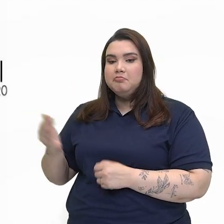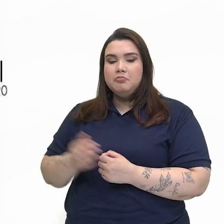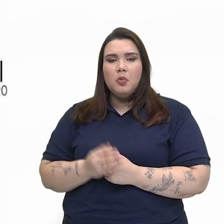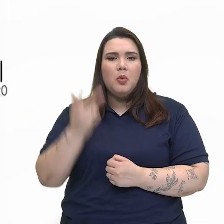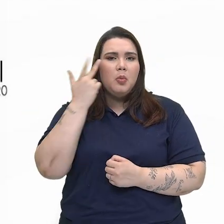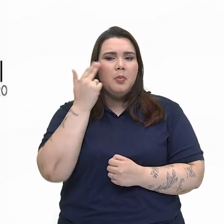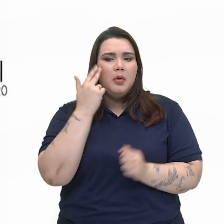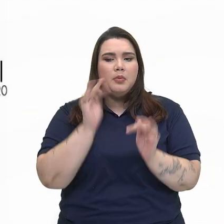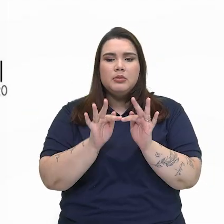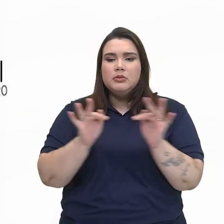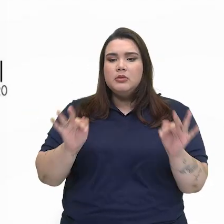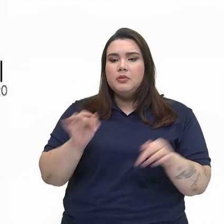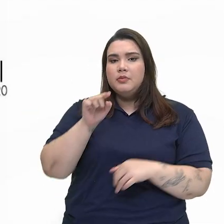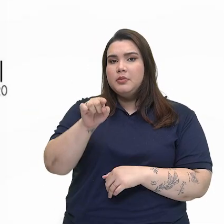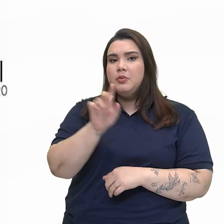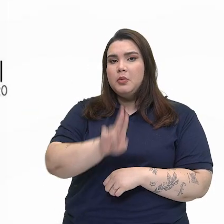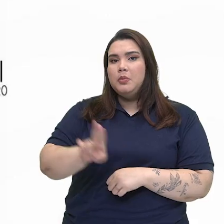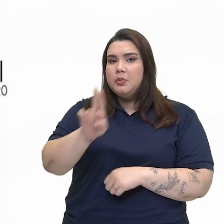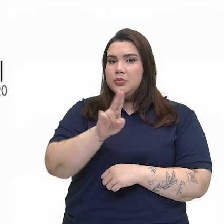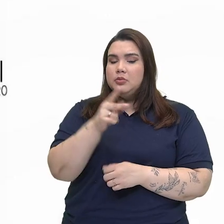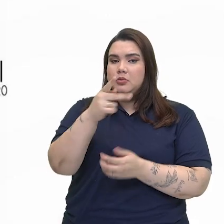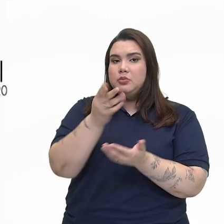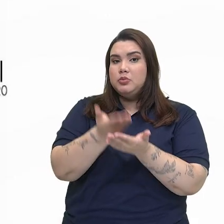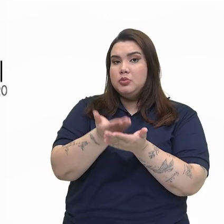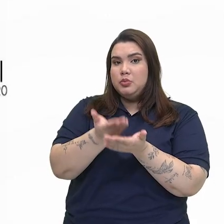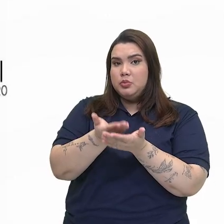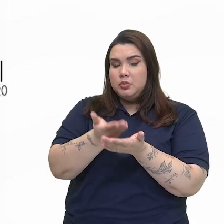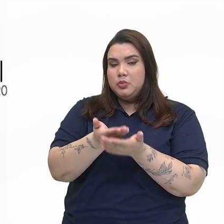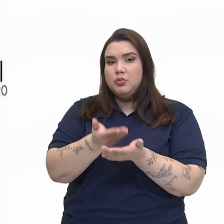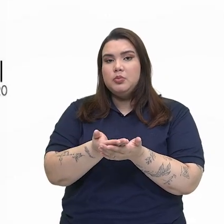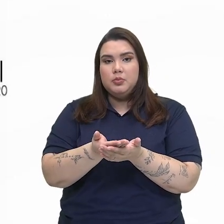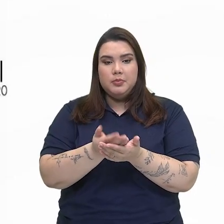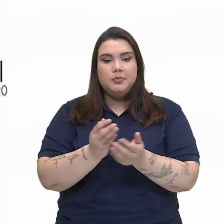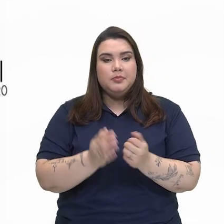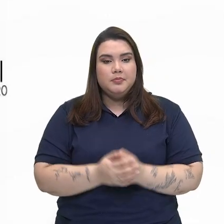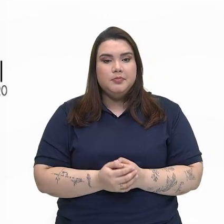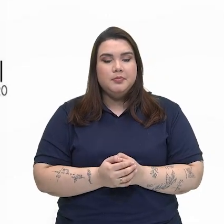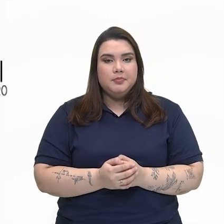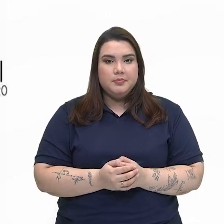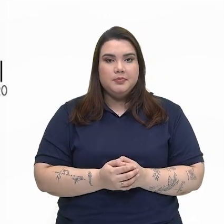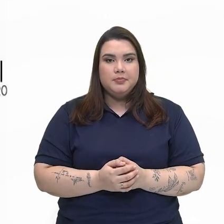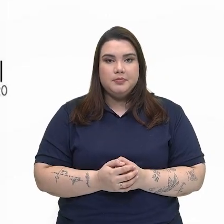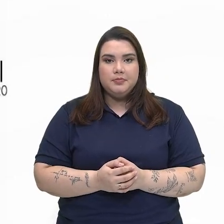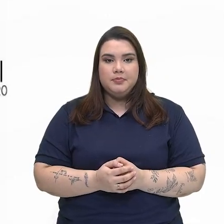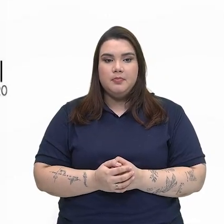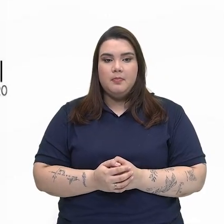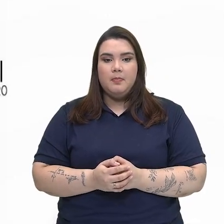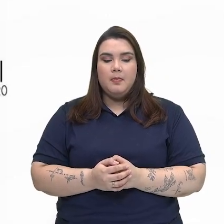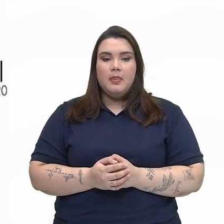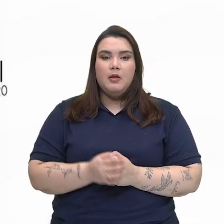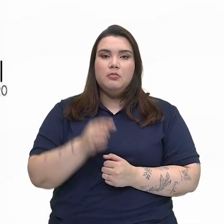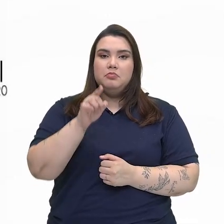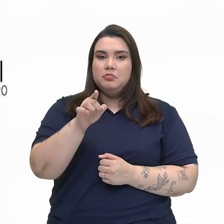aí, dessas que você utiliza aí no seu dia a dia, né? No seu material de estudo,